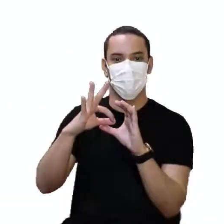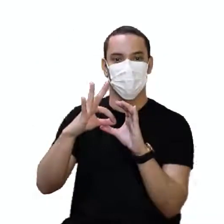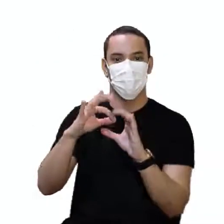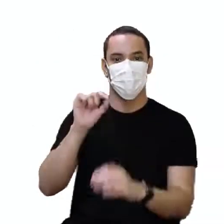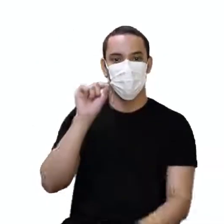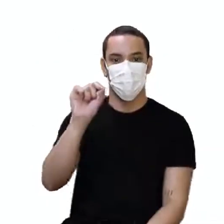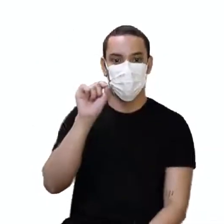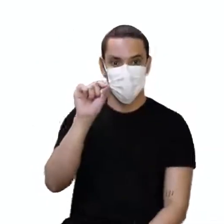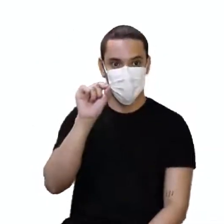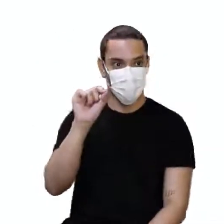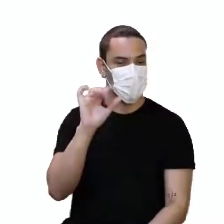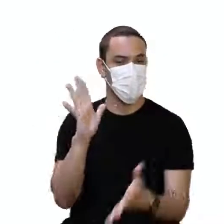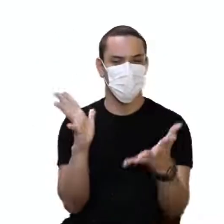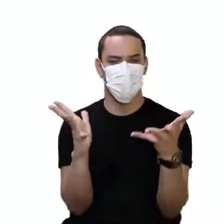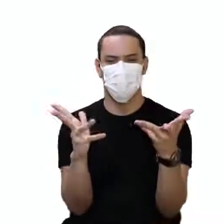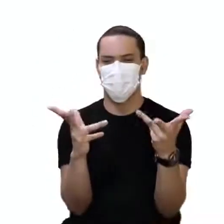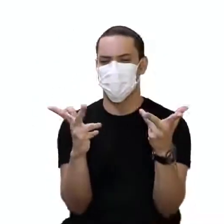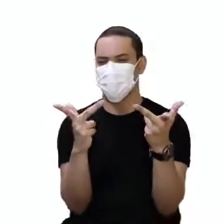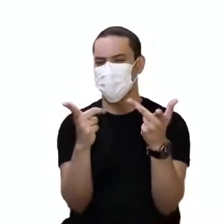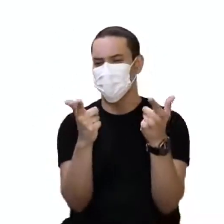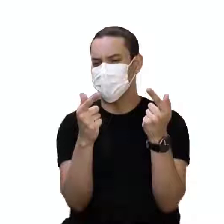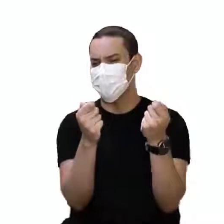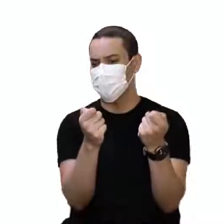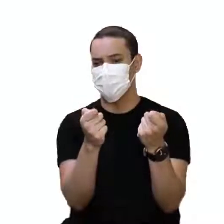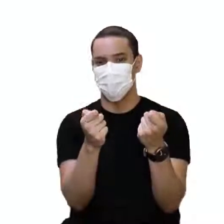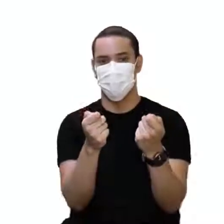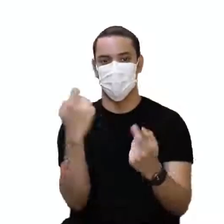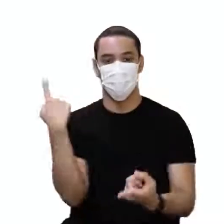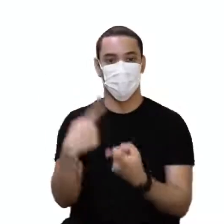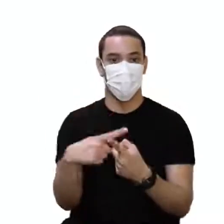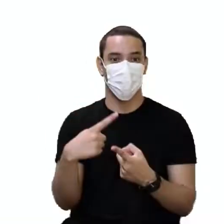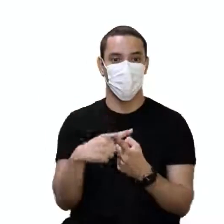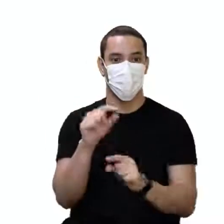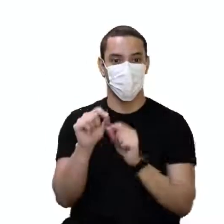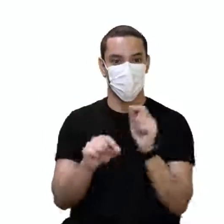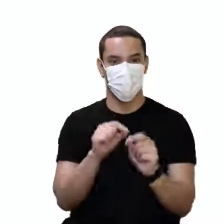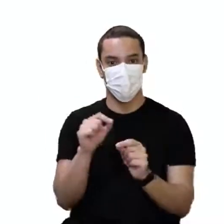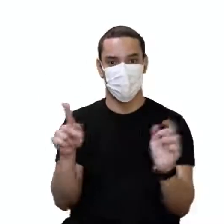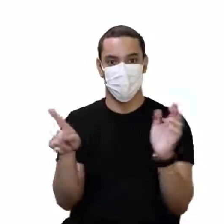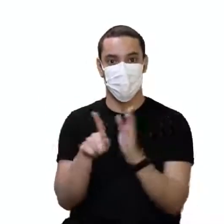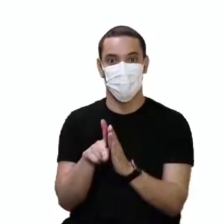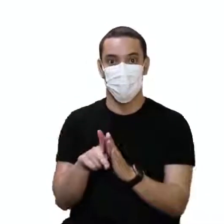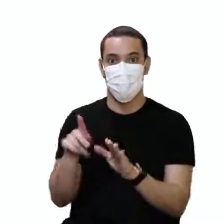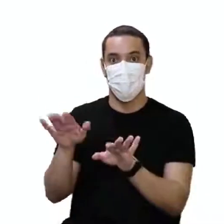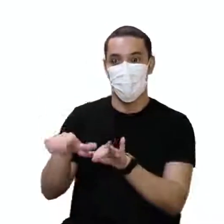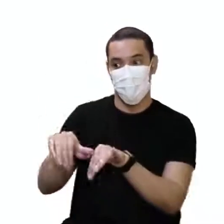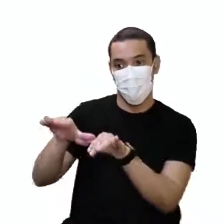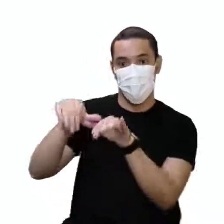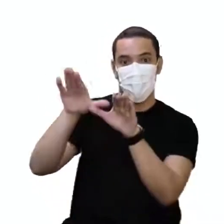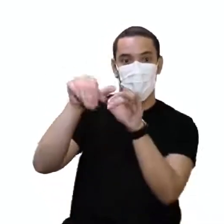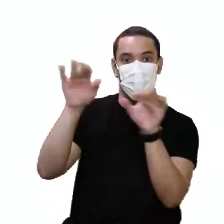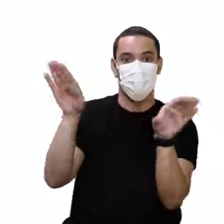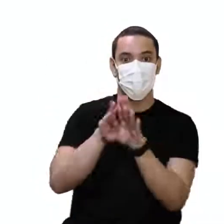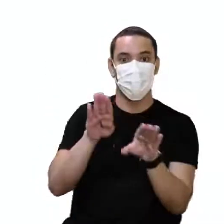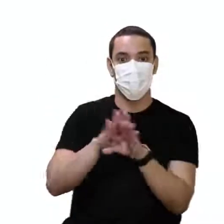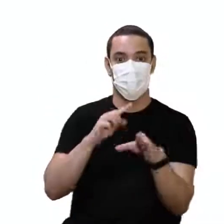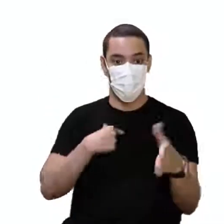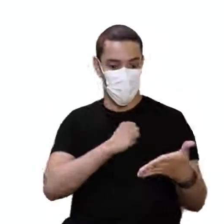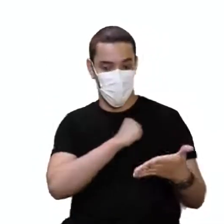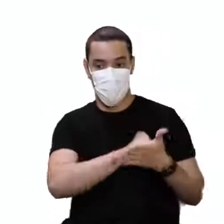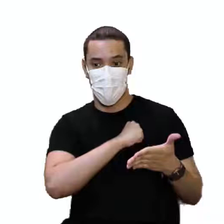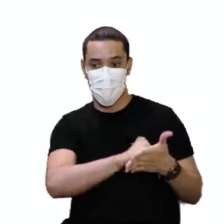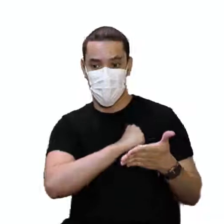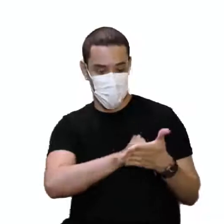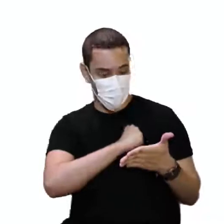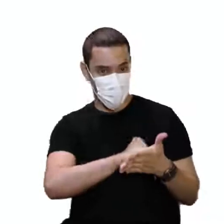ele é uma ave, assim, fantástica, né? Tanto na questão do deslocamento do seu voo, batimento cardíaco